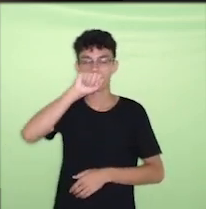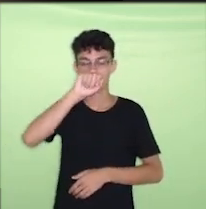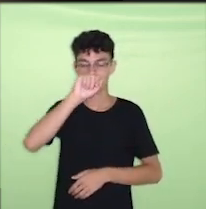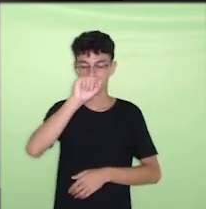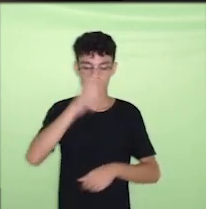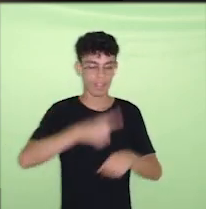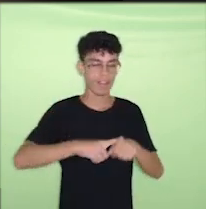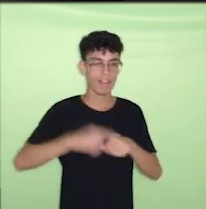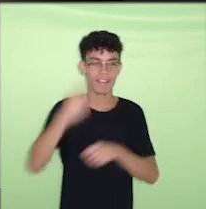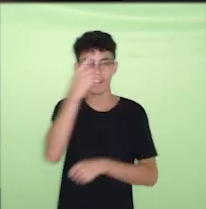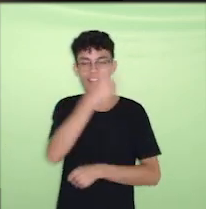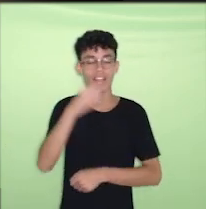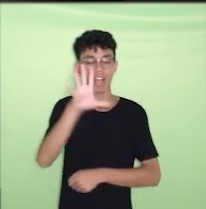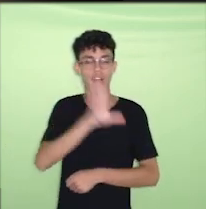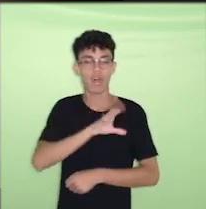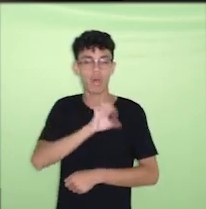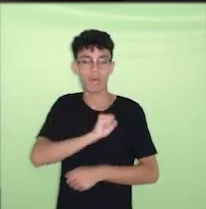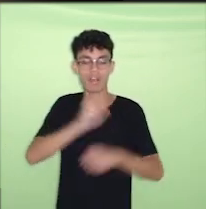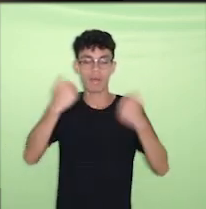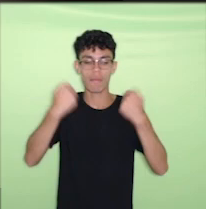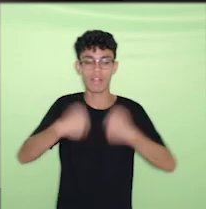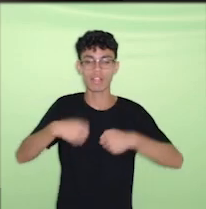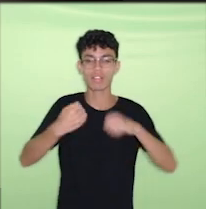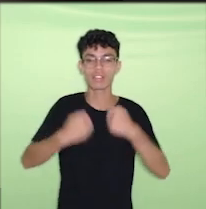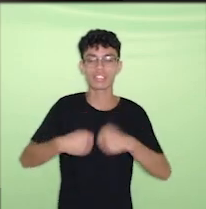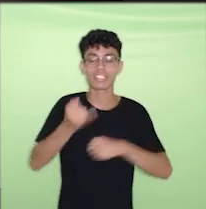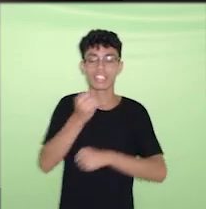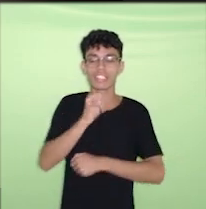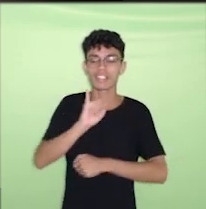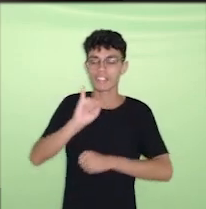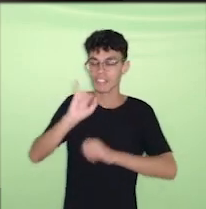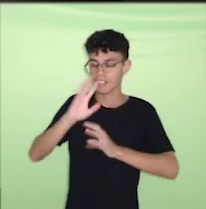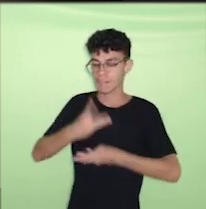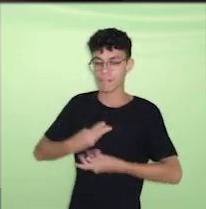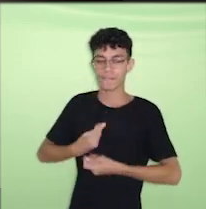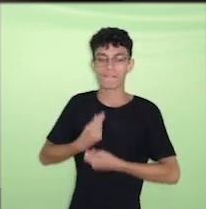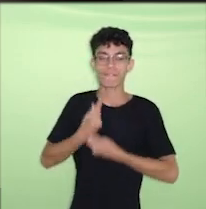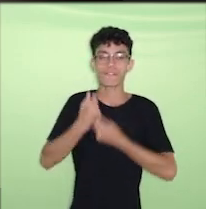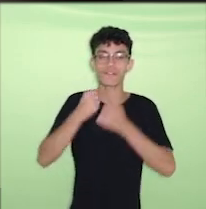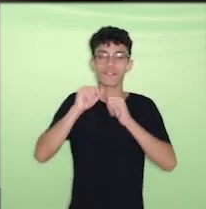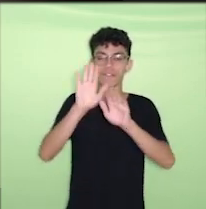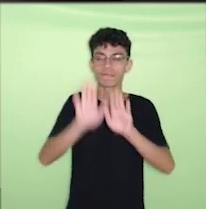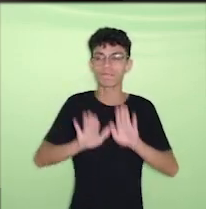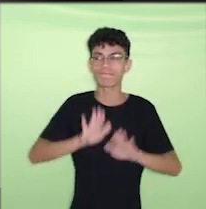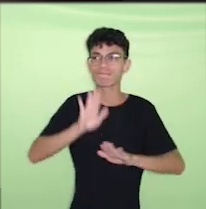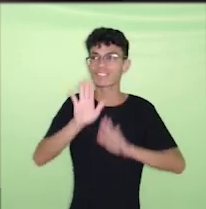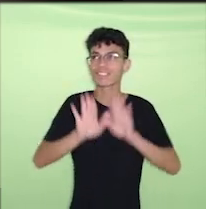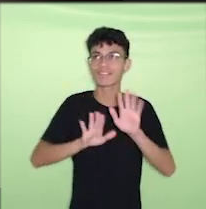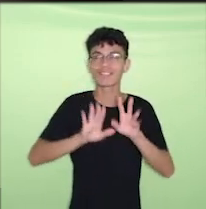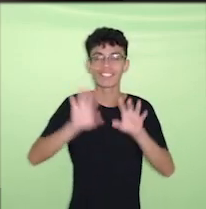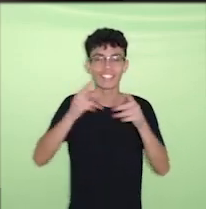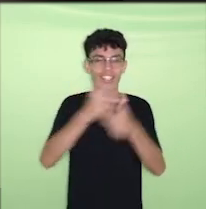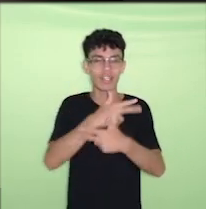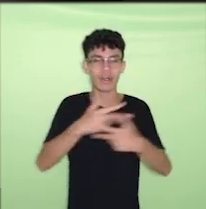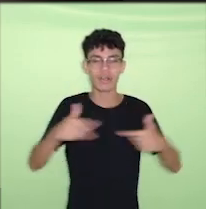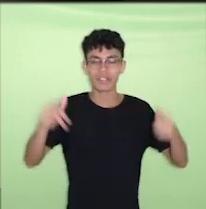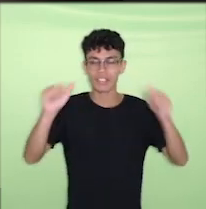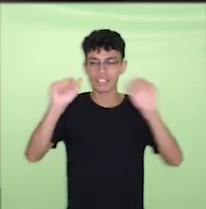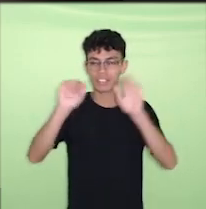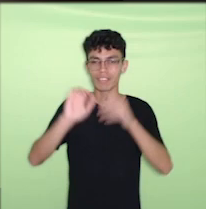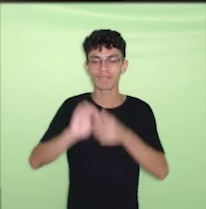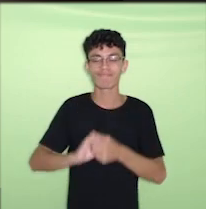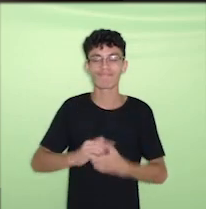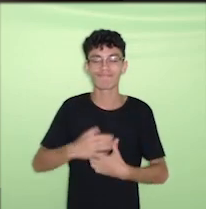devereis amá-lo, se eu vos disser sereno, sem cuidados, que a comoção divina contemplando se